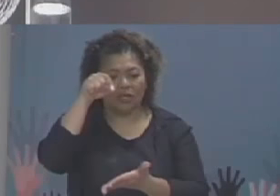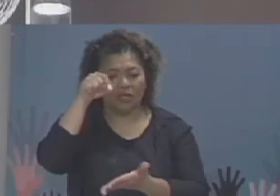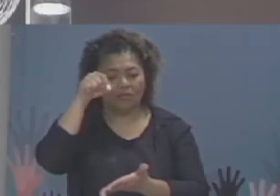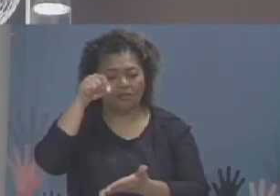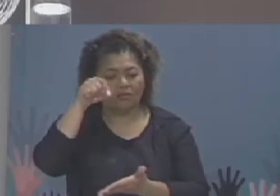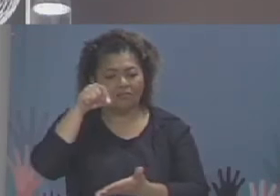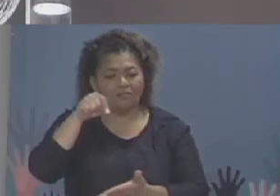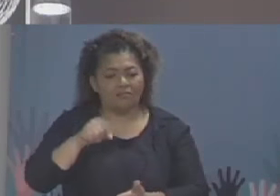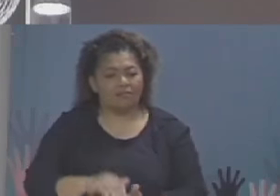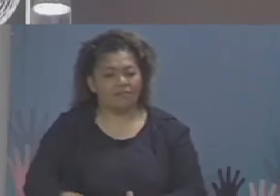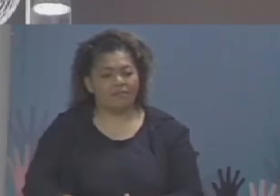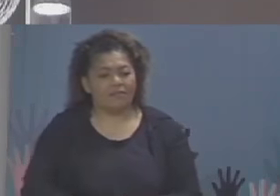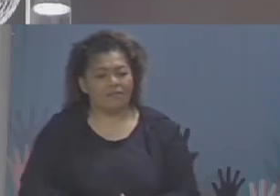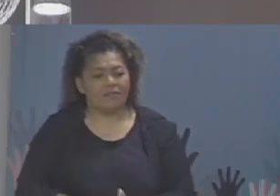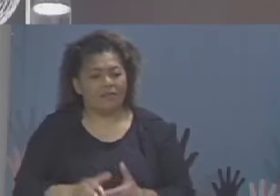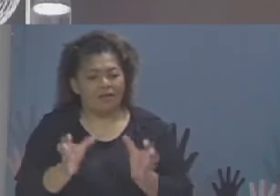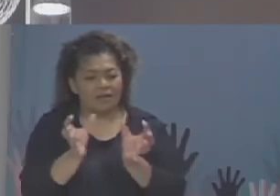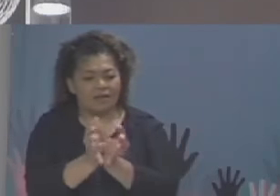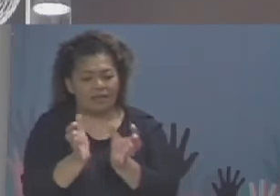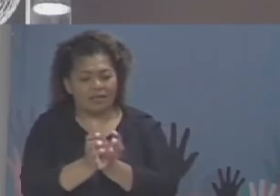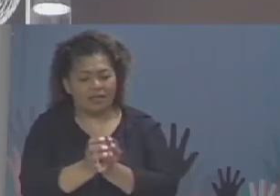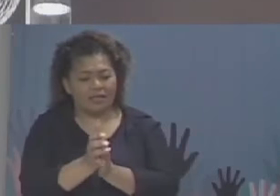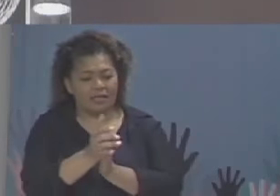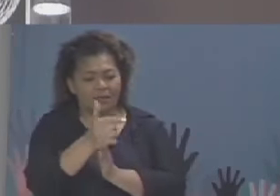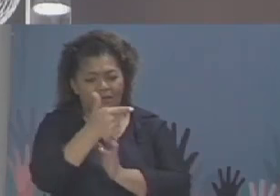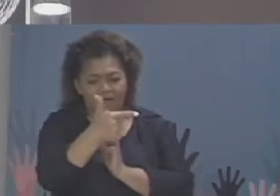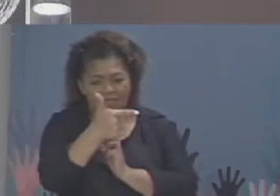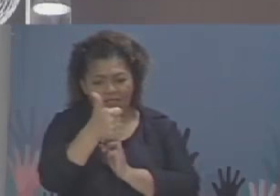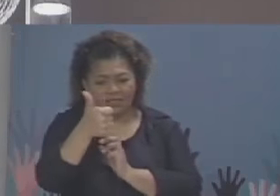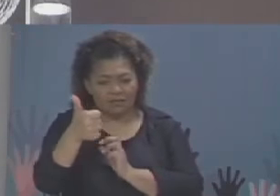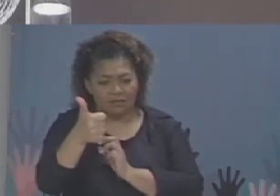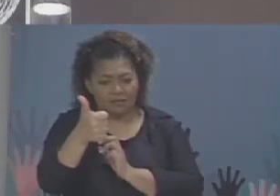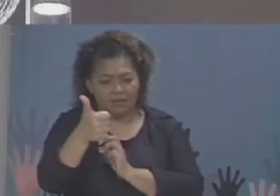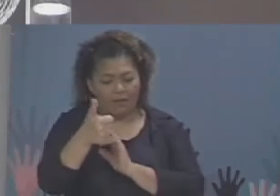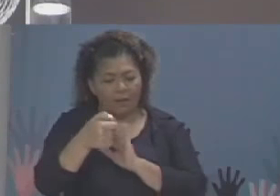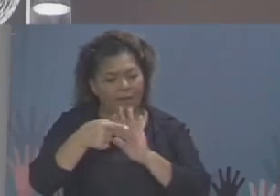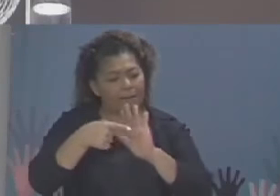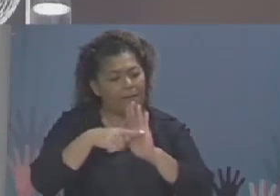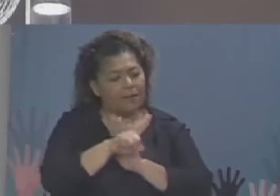21. Candidato da chapa 21, pergunta para...